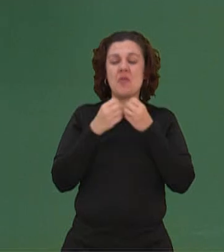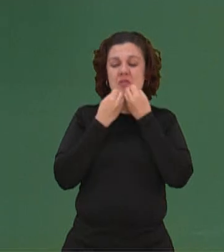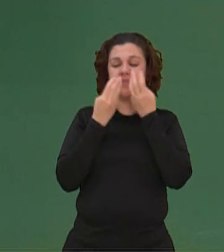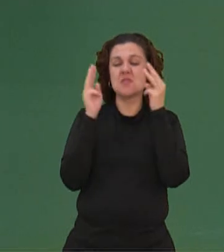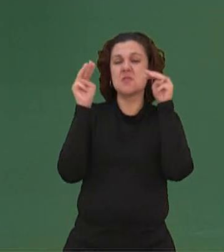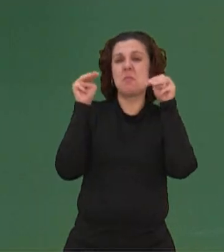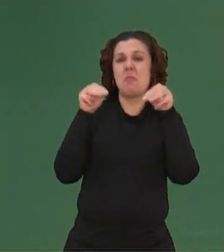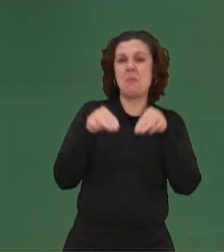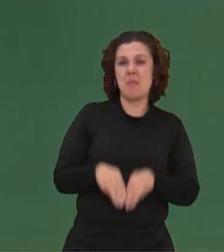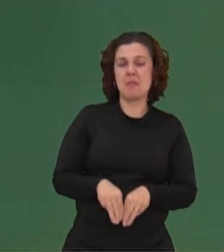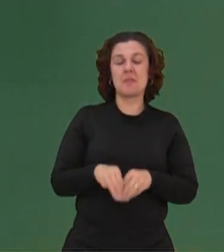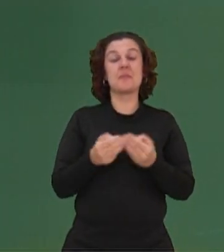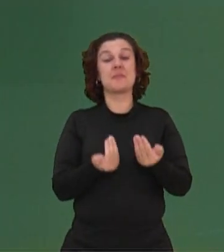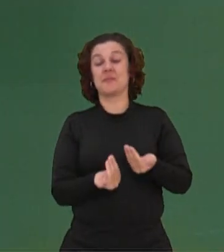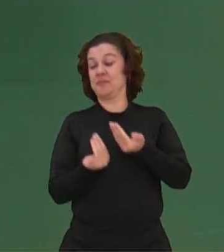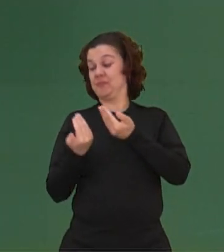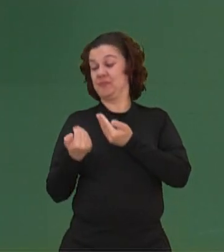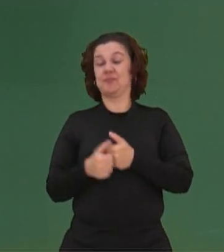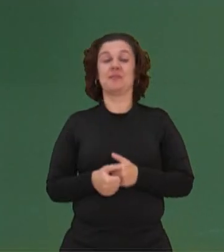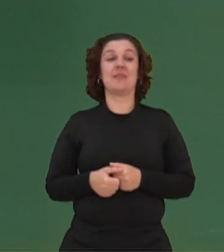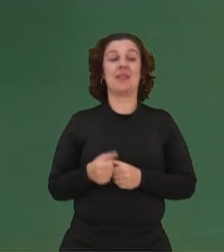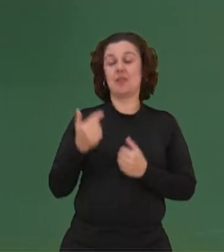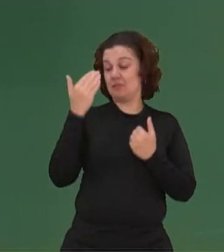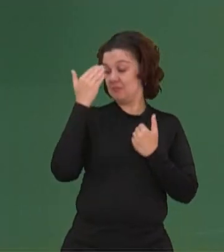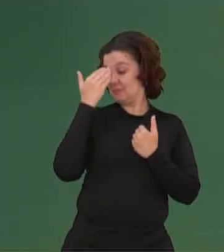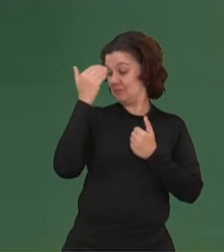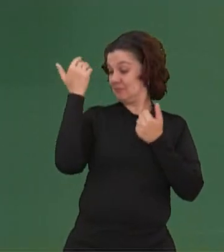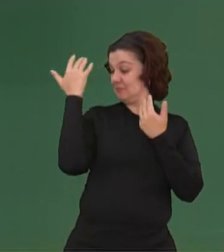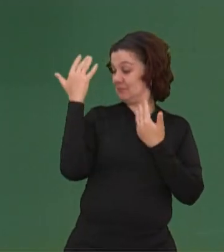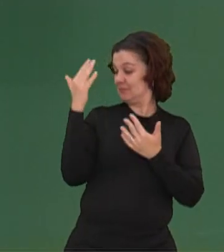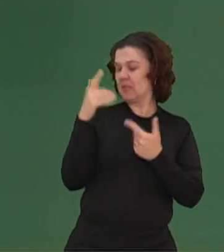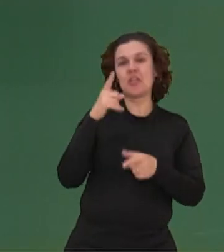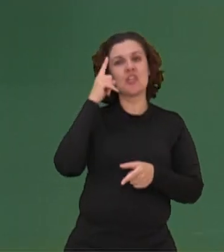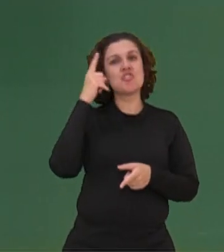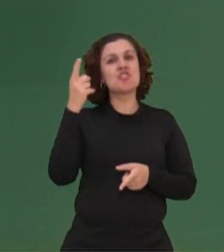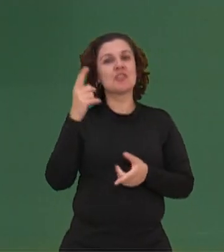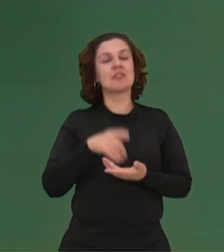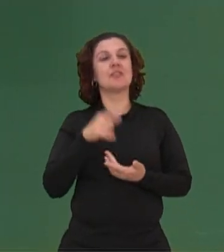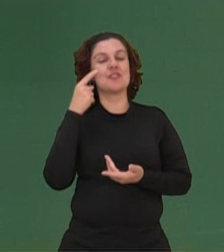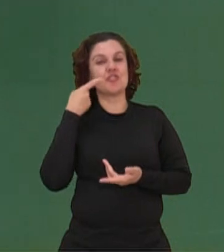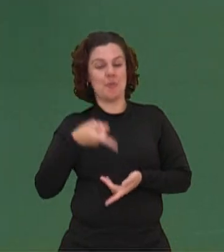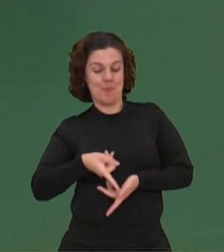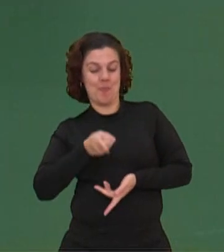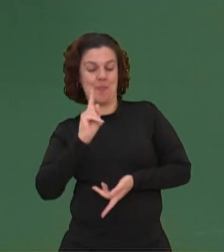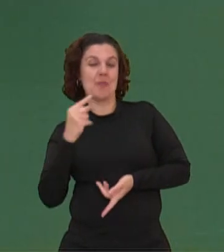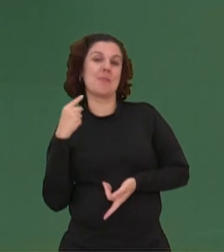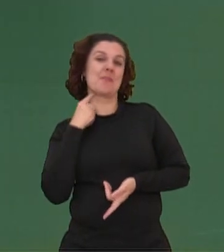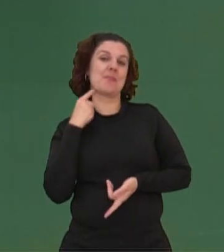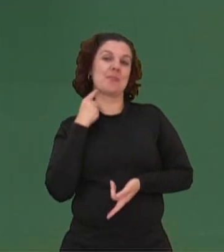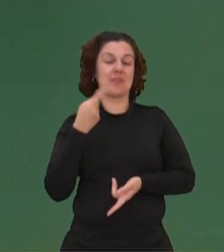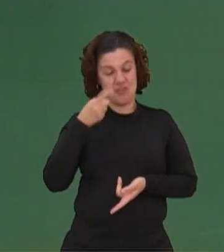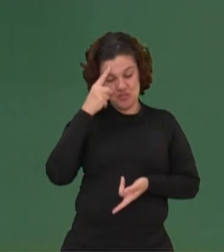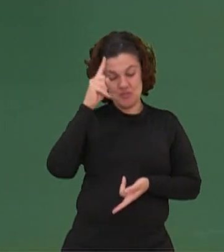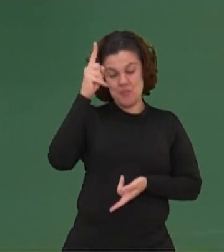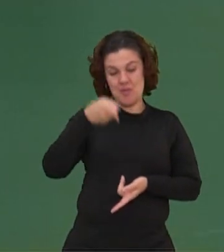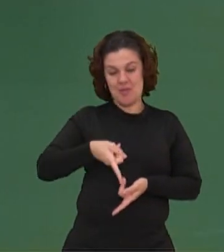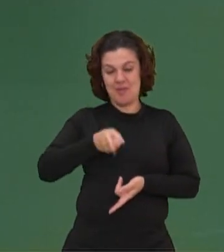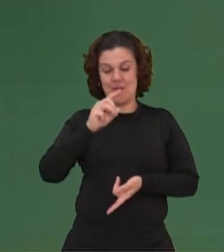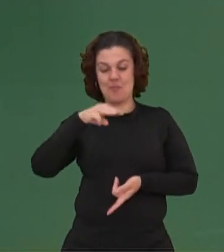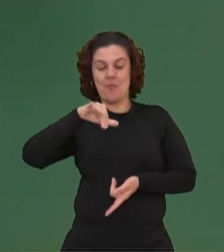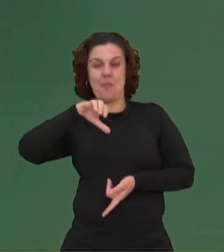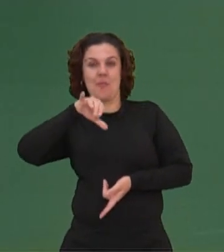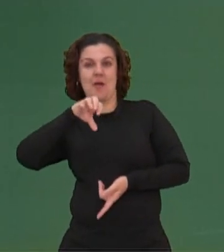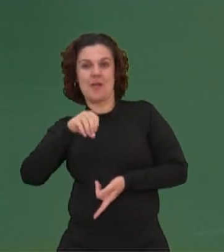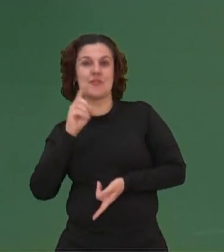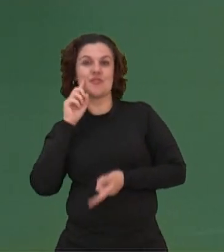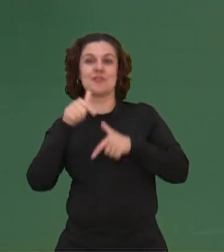benemérito Getúlio Vargas. Então, é uma homenagem a ele em que dia? 1º de maio, o Dia do Trabalhador,